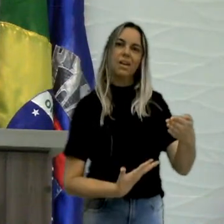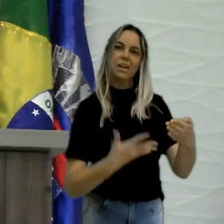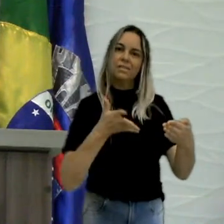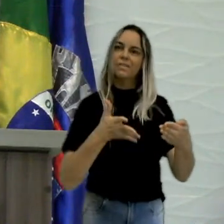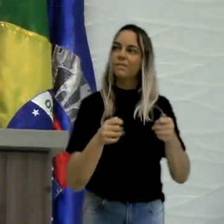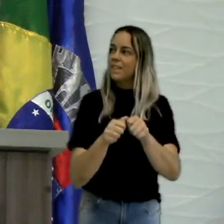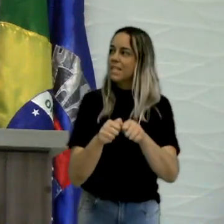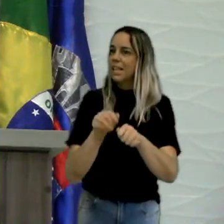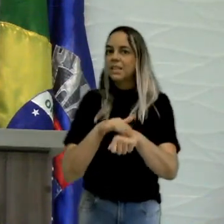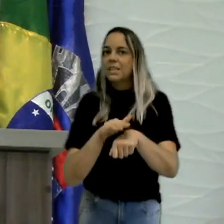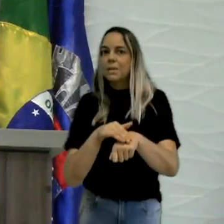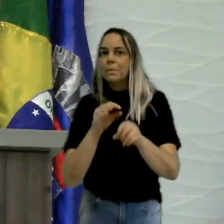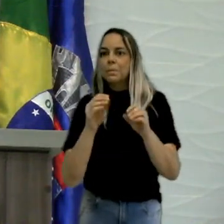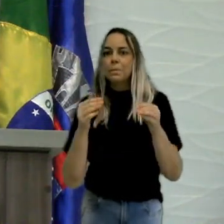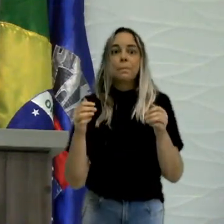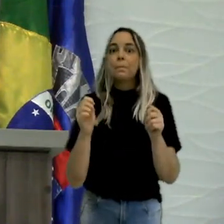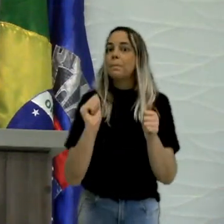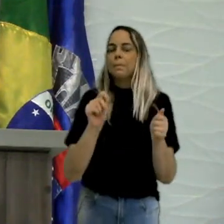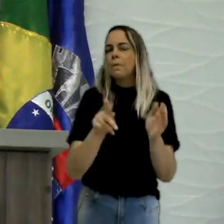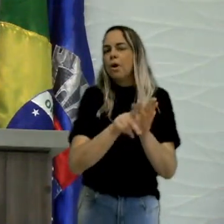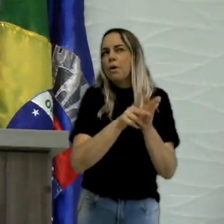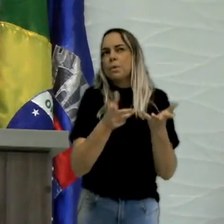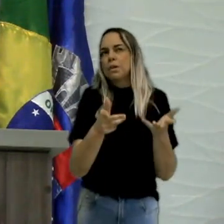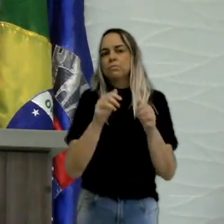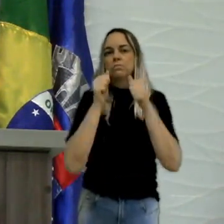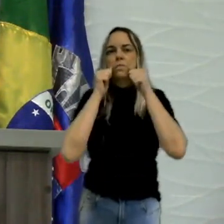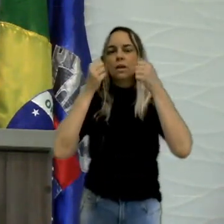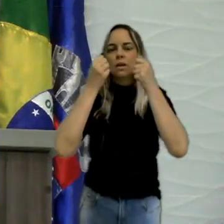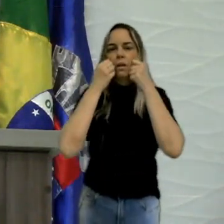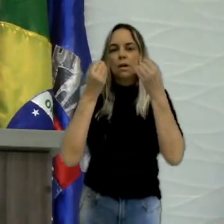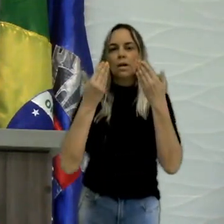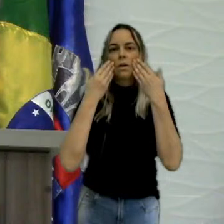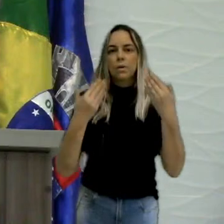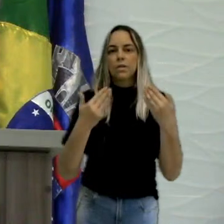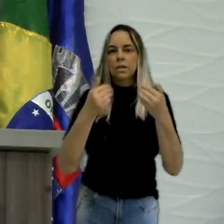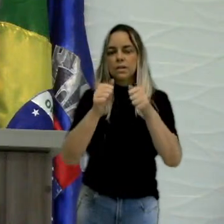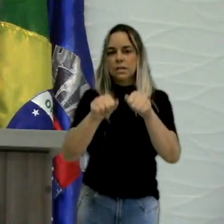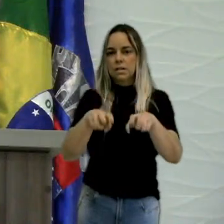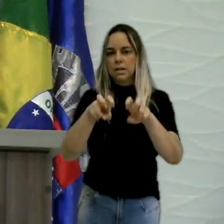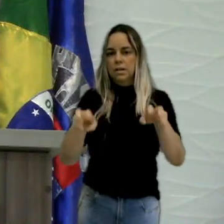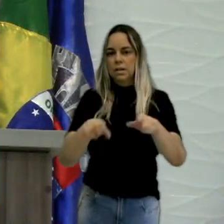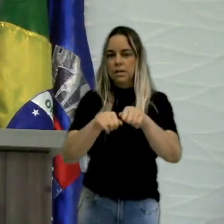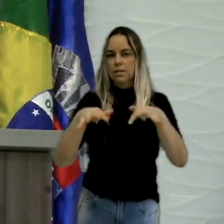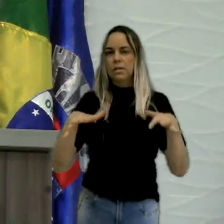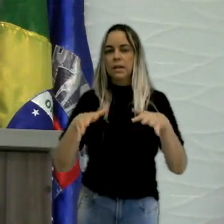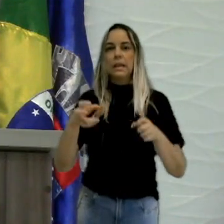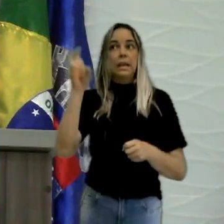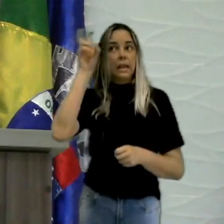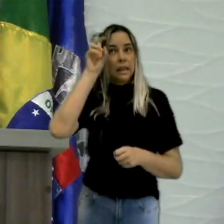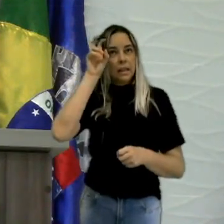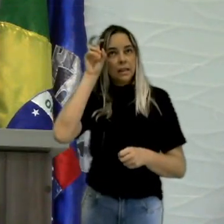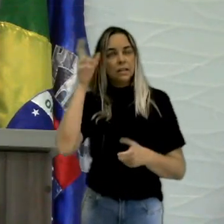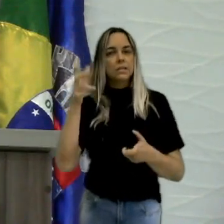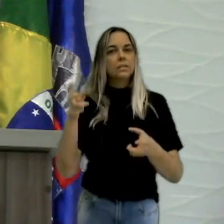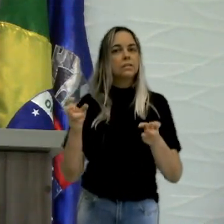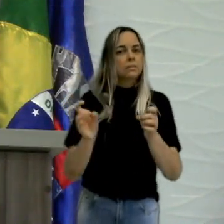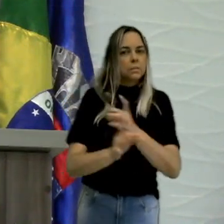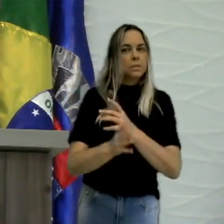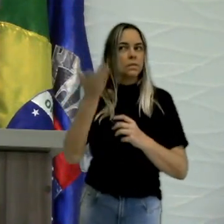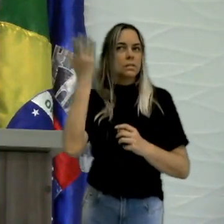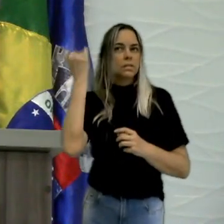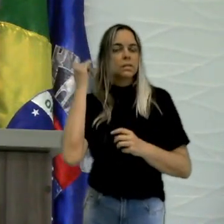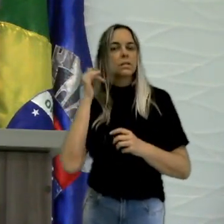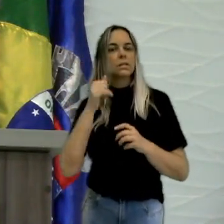fazer de fato a audiência valer. E no dia 21, última quinta-feira, o promotor esteve junto com